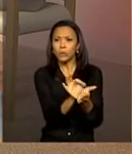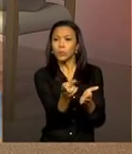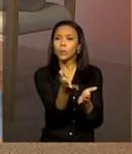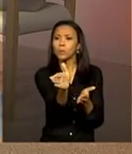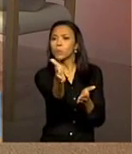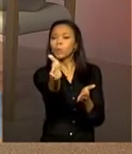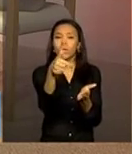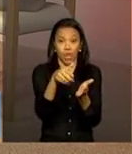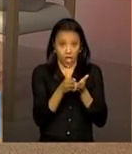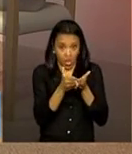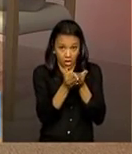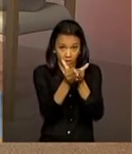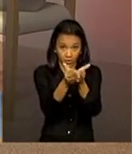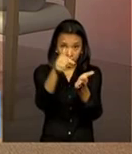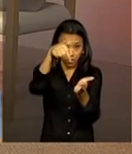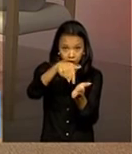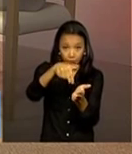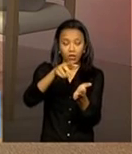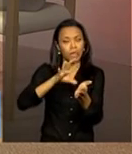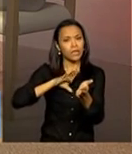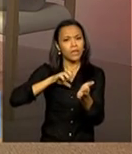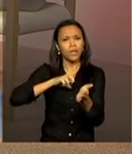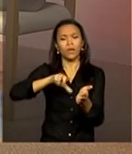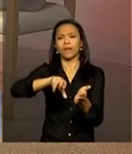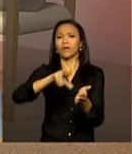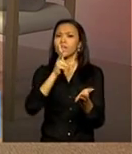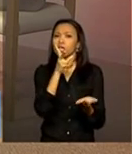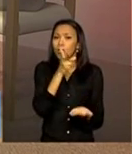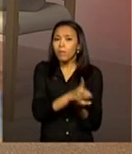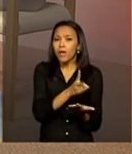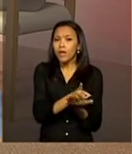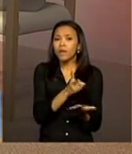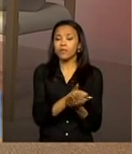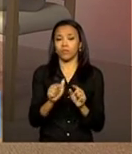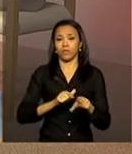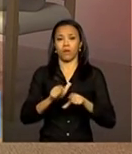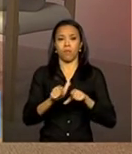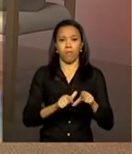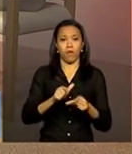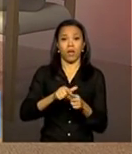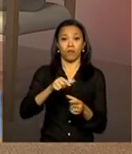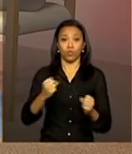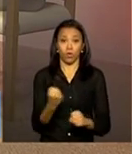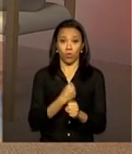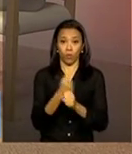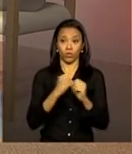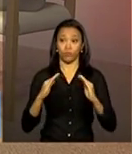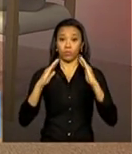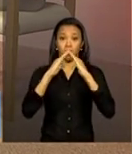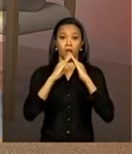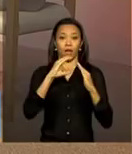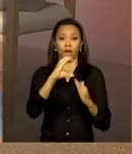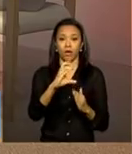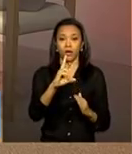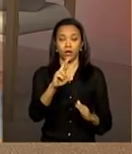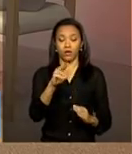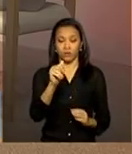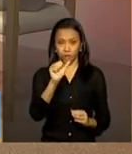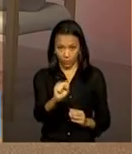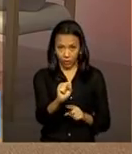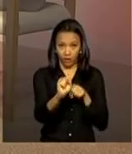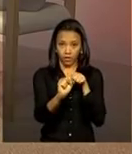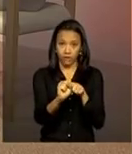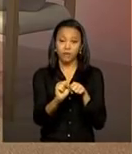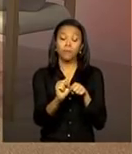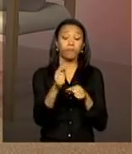embarcações teriam todo o suporte de um Cis e eh físico né e eh localizado no território